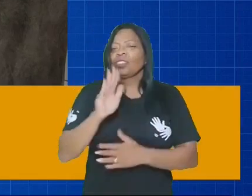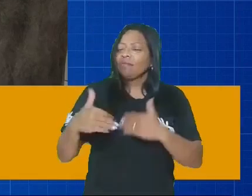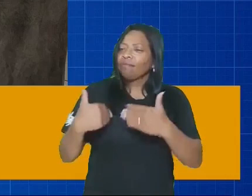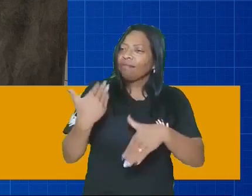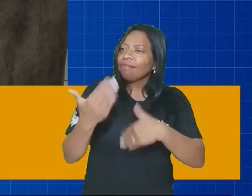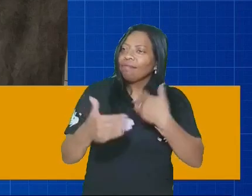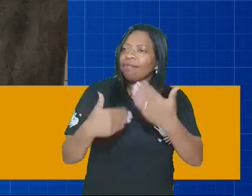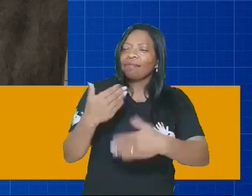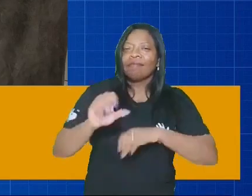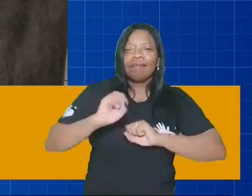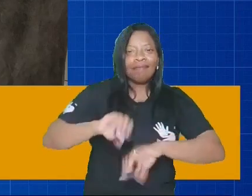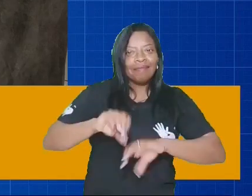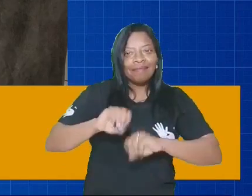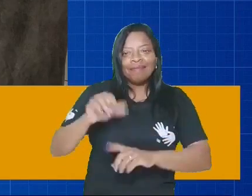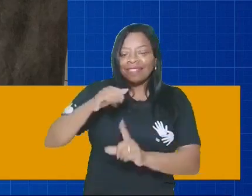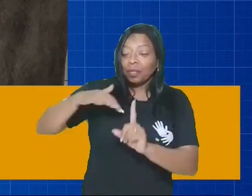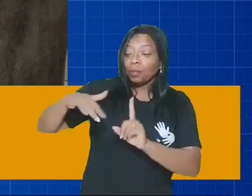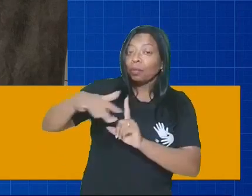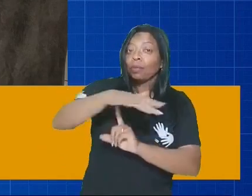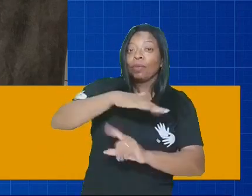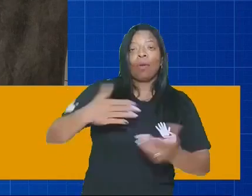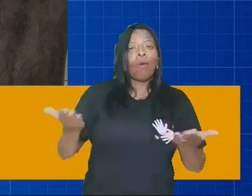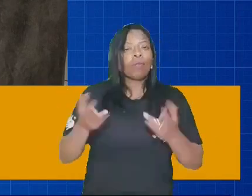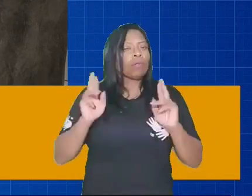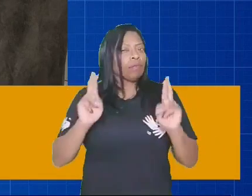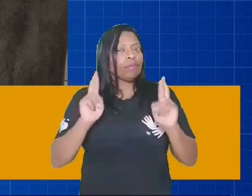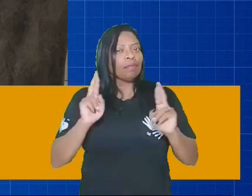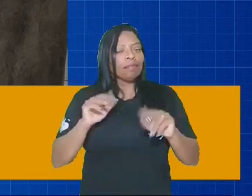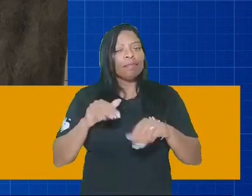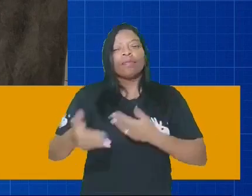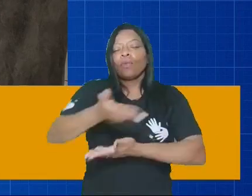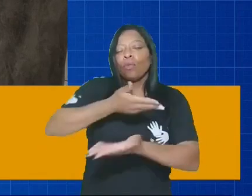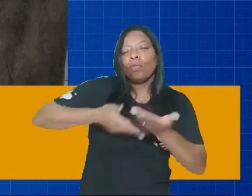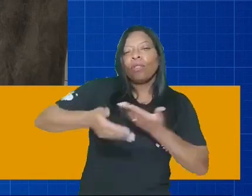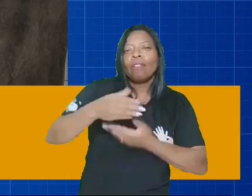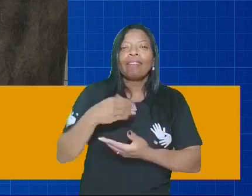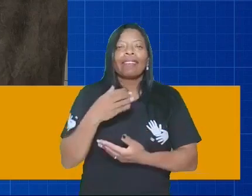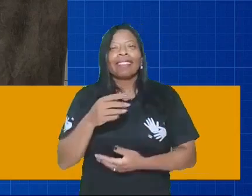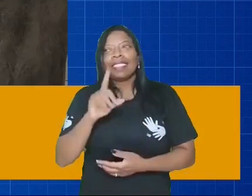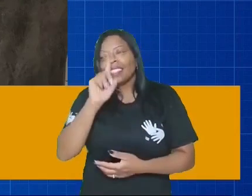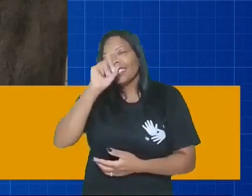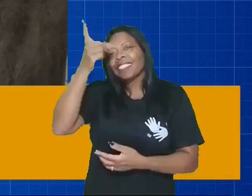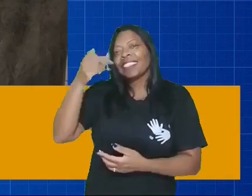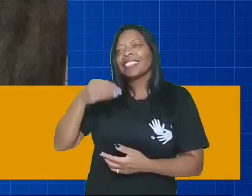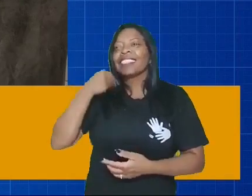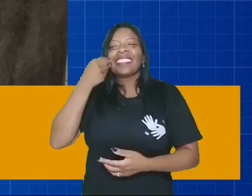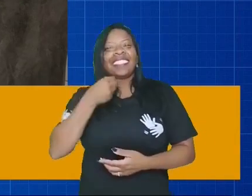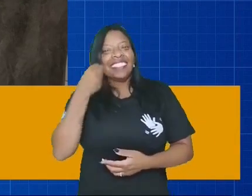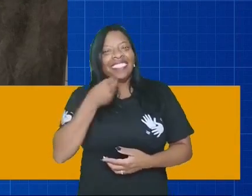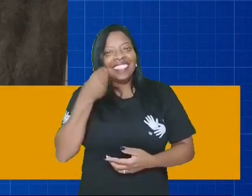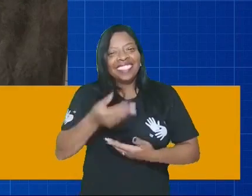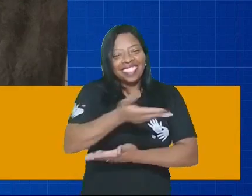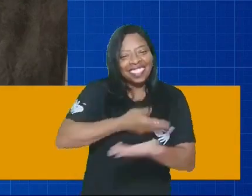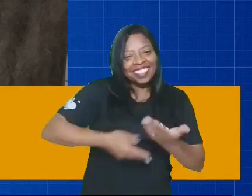um pouco na educação ambiental. Espero que a gente converse hoje, traga algumas ideias, algumas experiências que a gente possa compartilhar